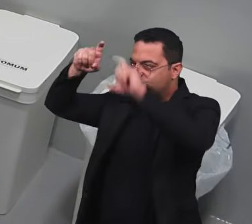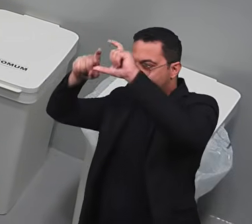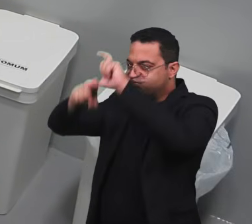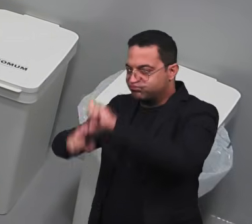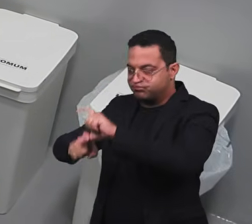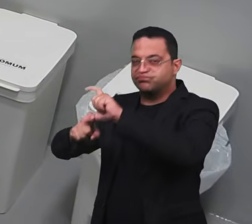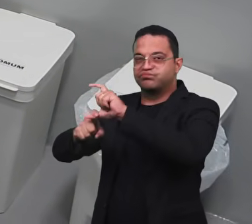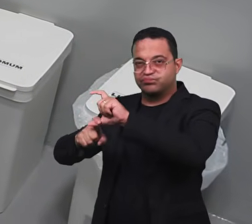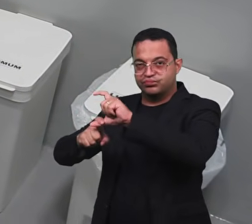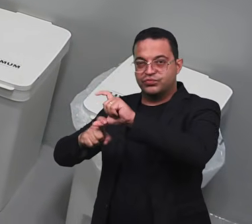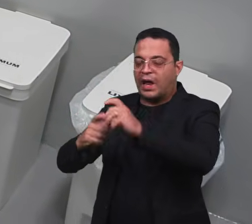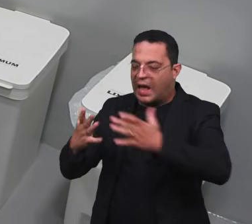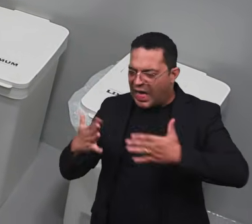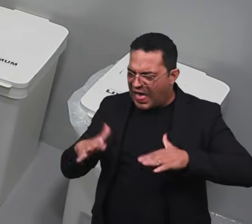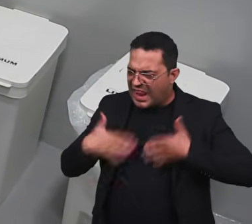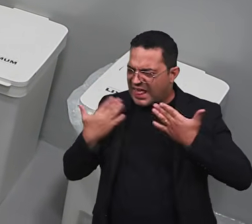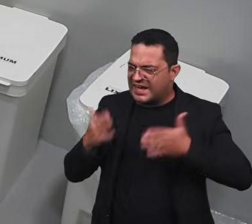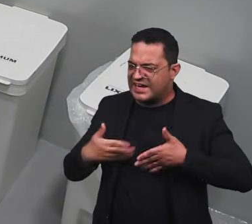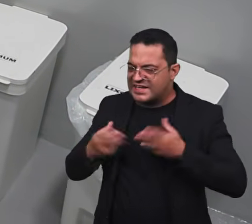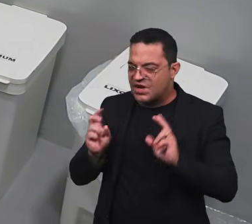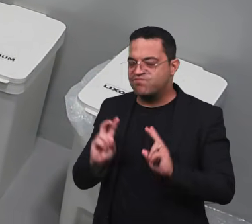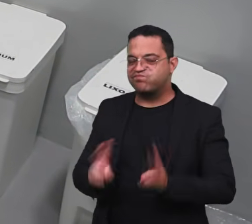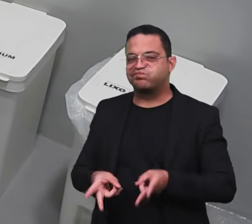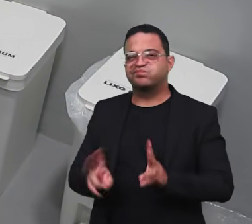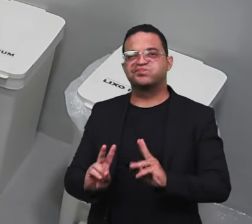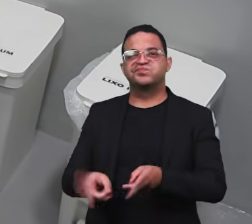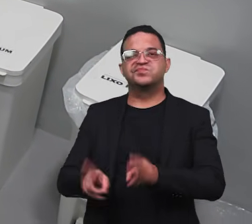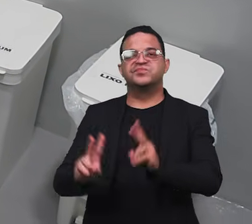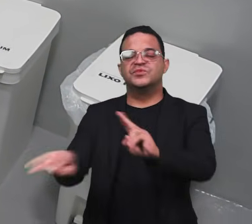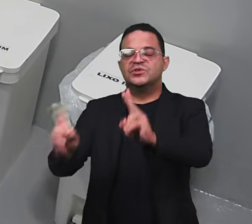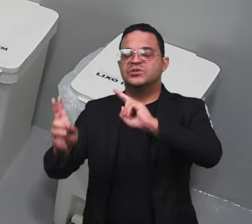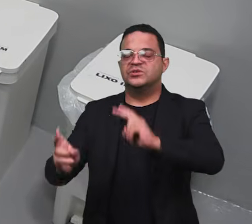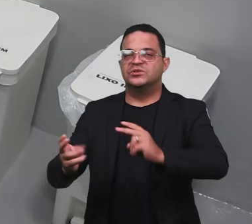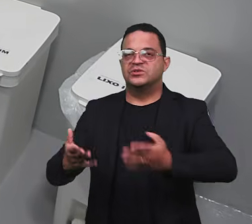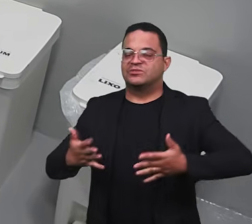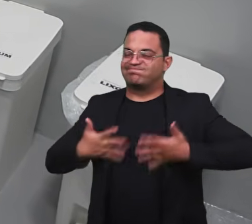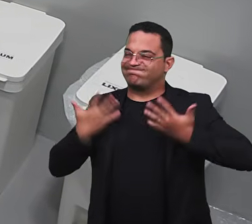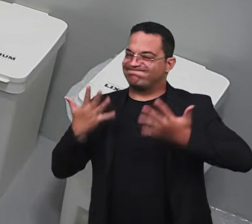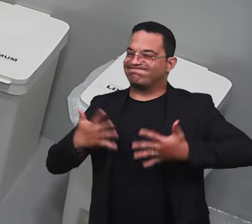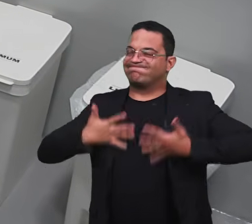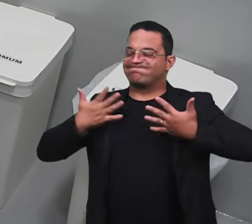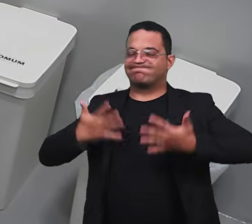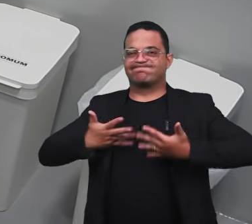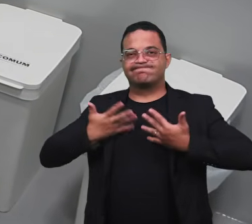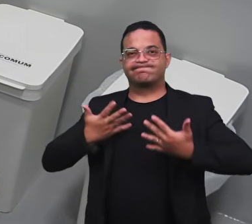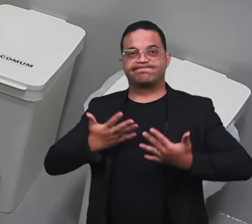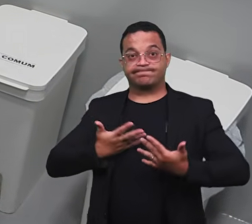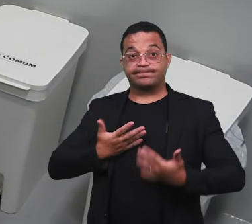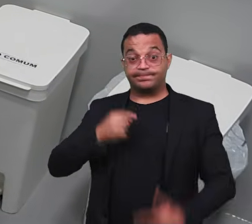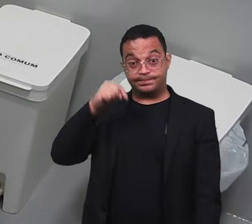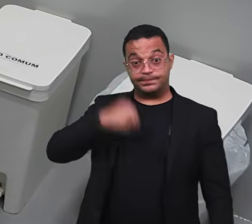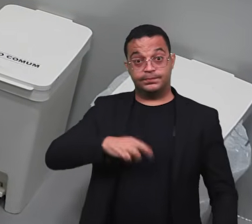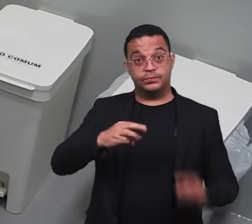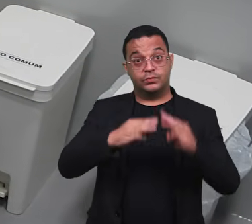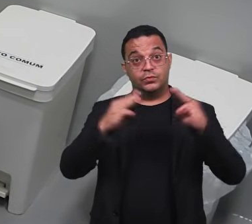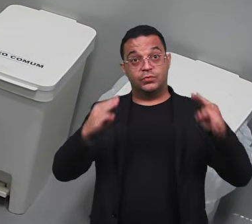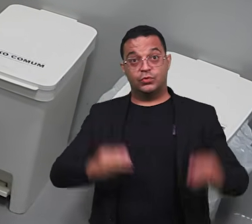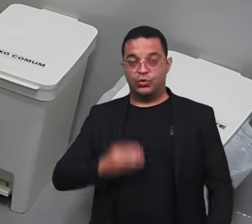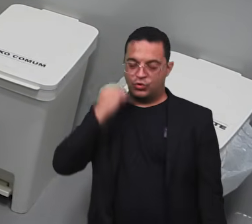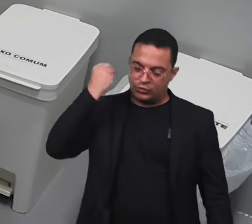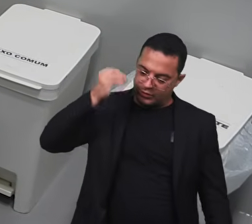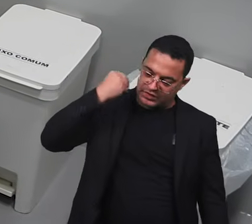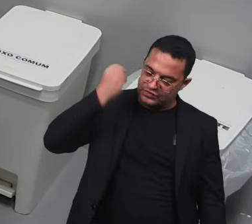Senhor, com a mesma alegria de sempre, com o mesmo ânimo. Aqui eu vivo